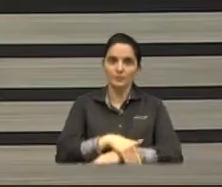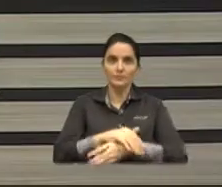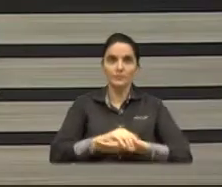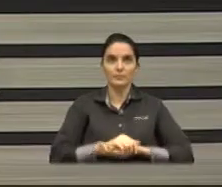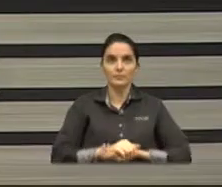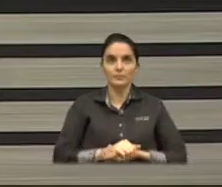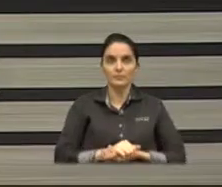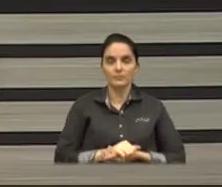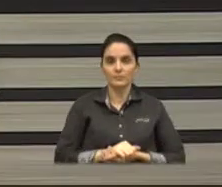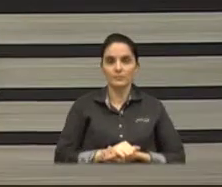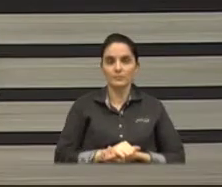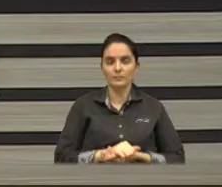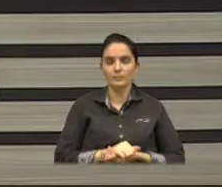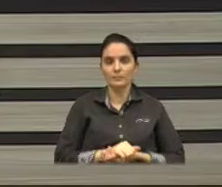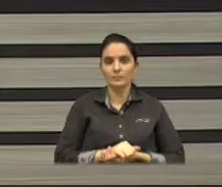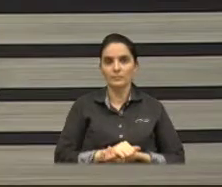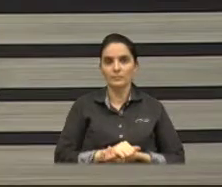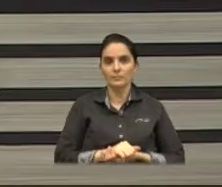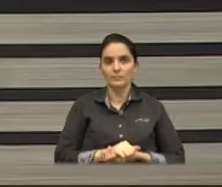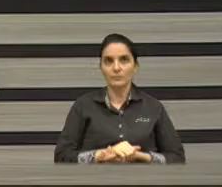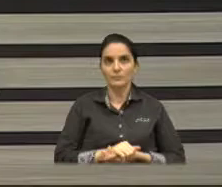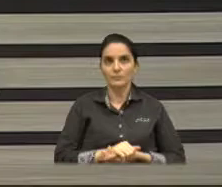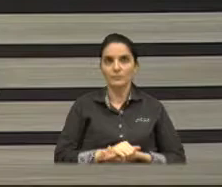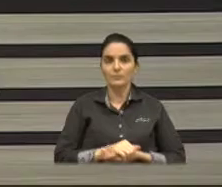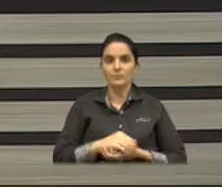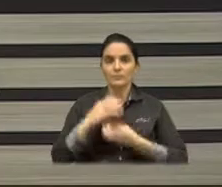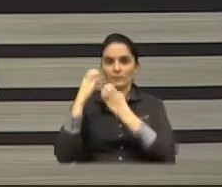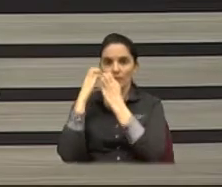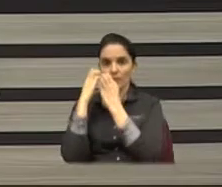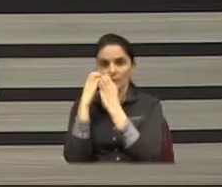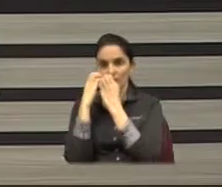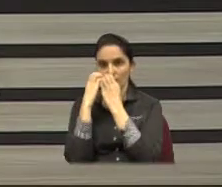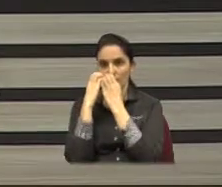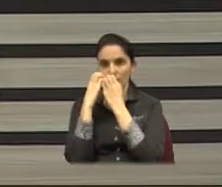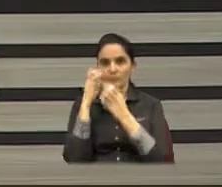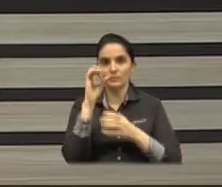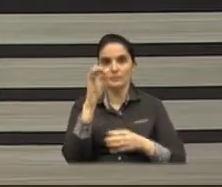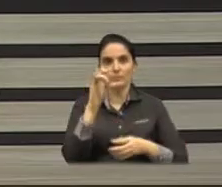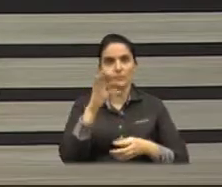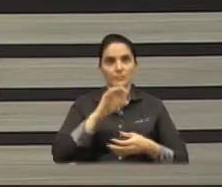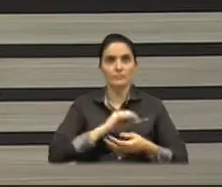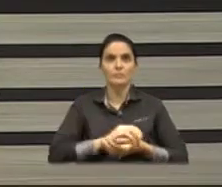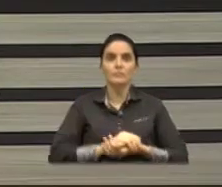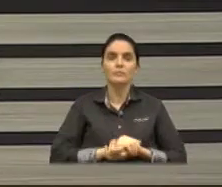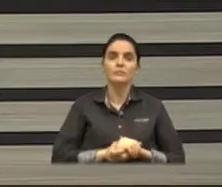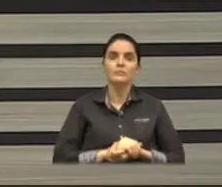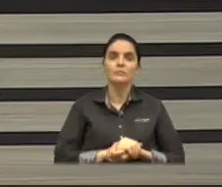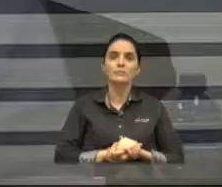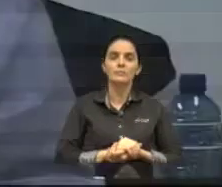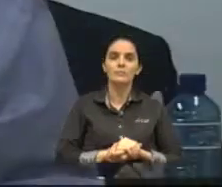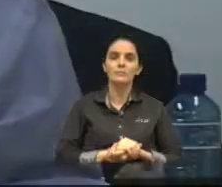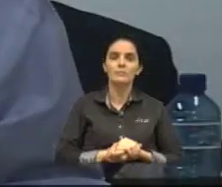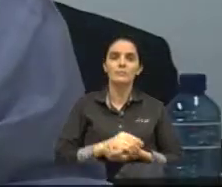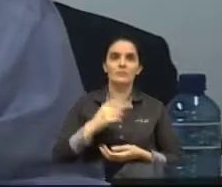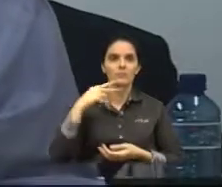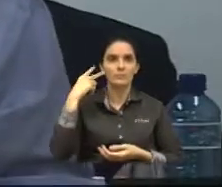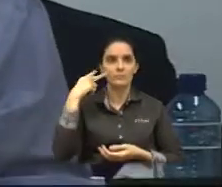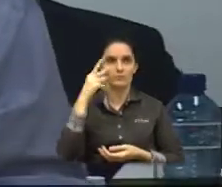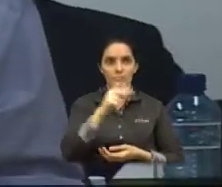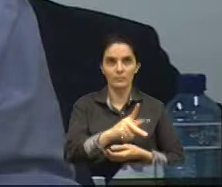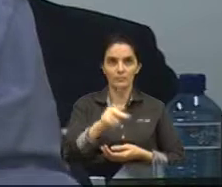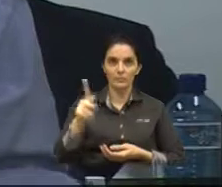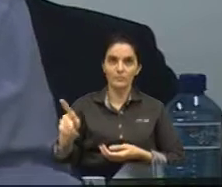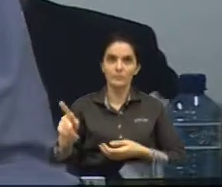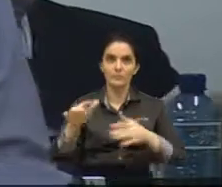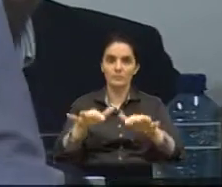ordem, presidente. Questão de ordem, vereador Miro Lanche. Só para não passar em branco, presidente, nobres pares, plateia presente, público